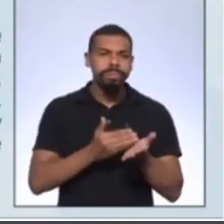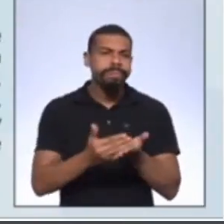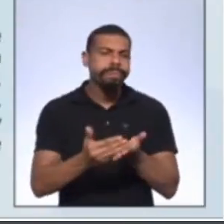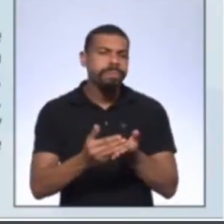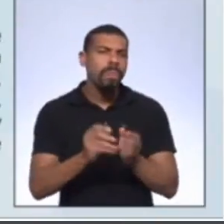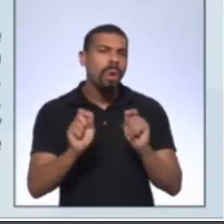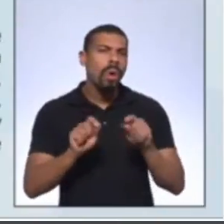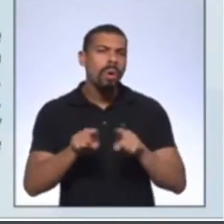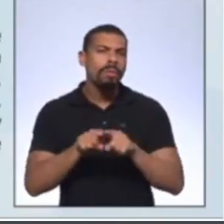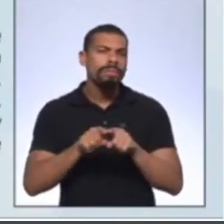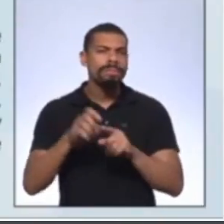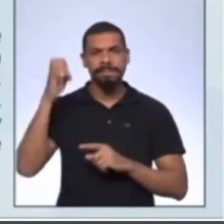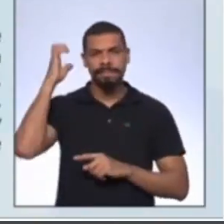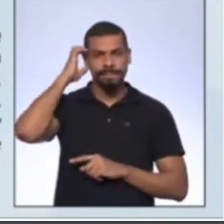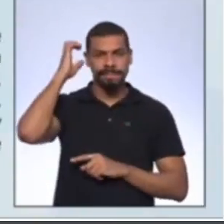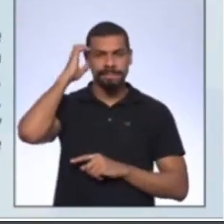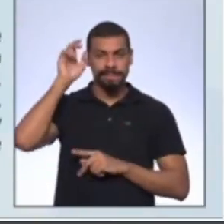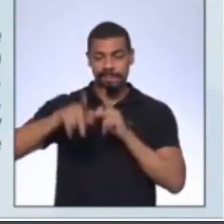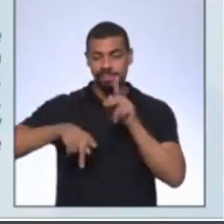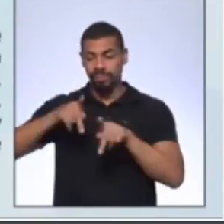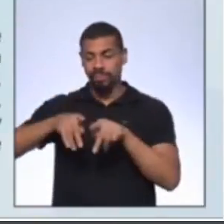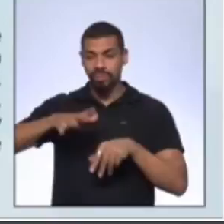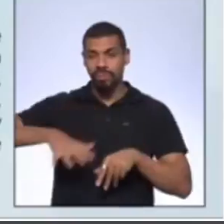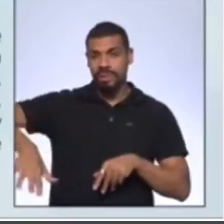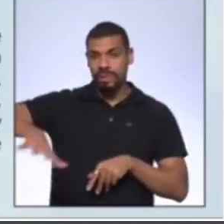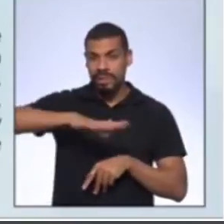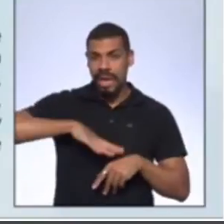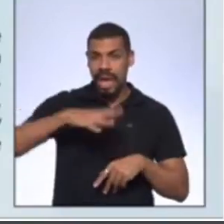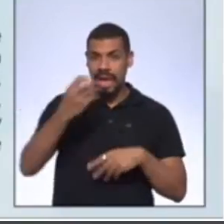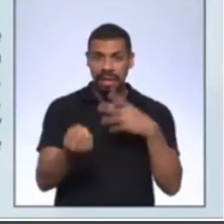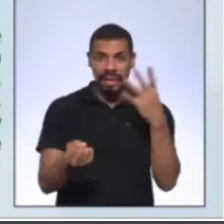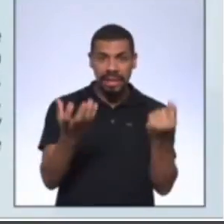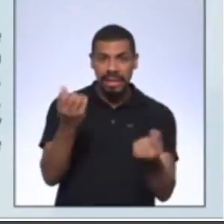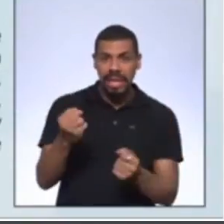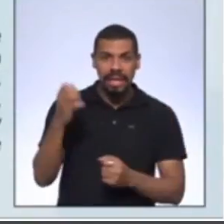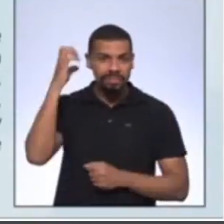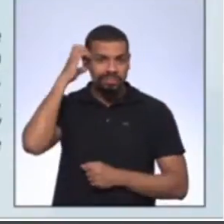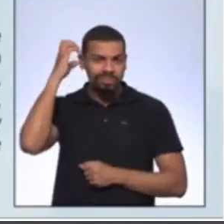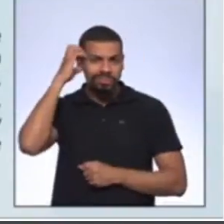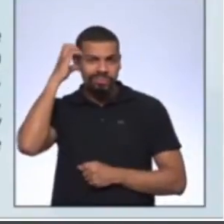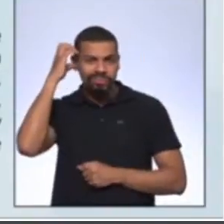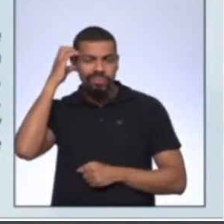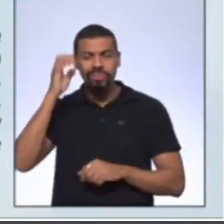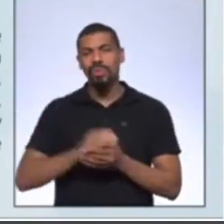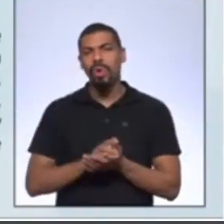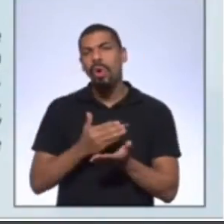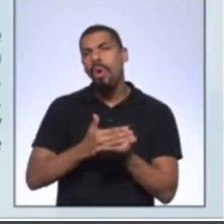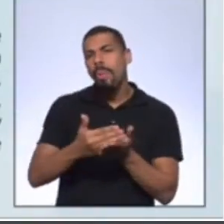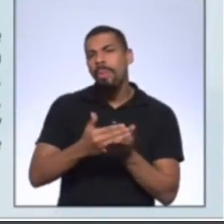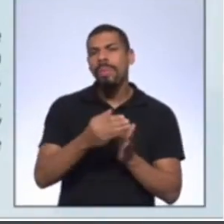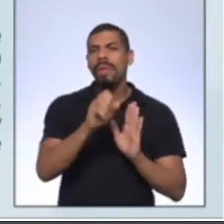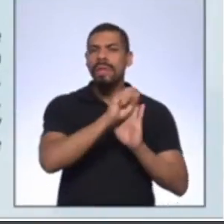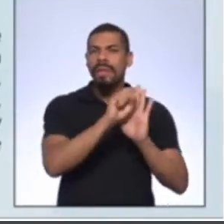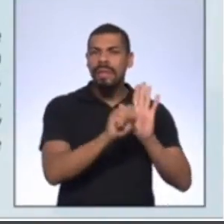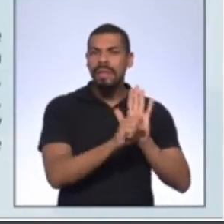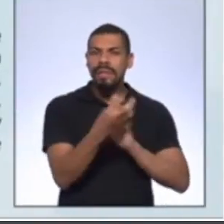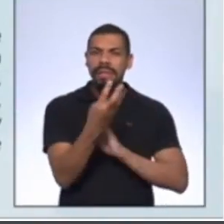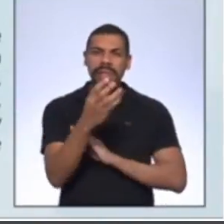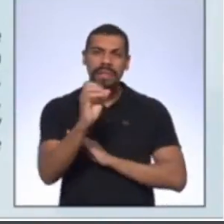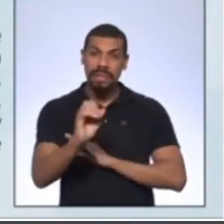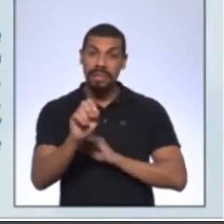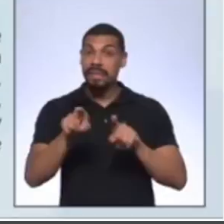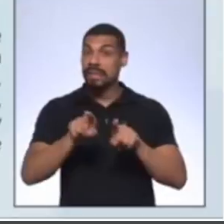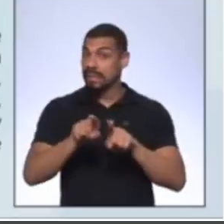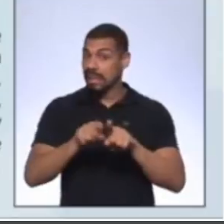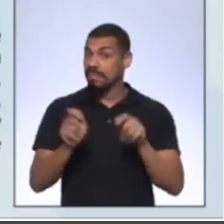do rádio no cotidiano da sociedade ea popularização do acesso as vitrolas portáteis a partir da década de 30 também se